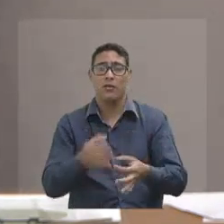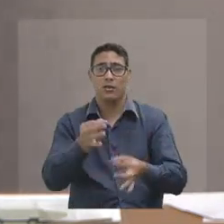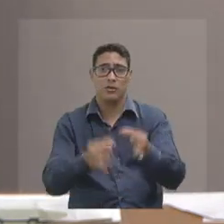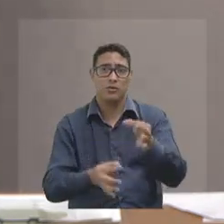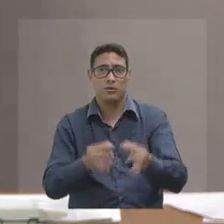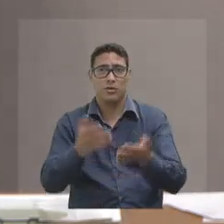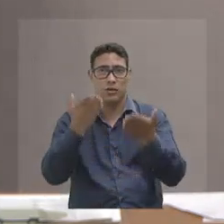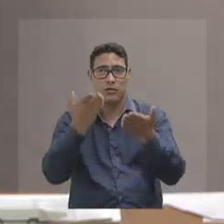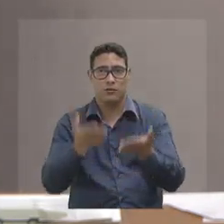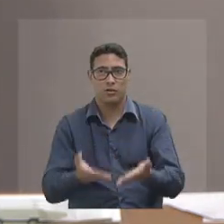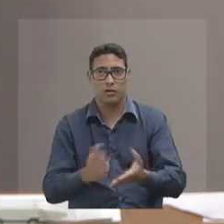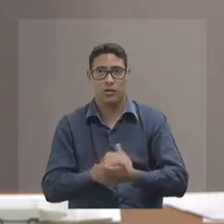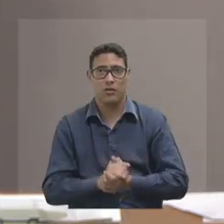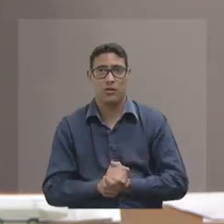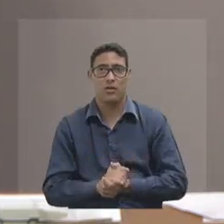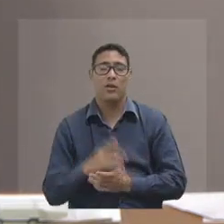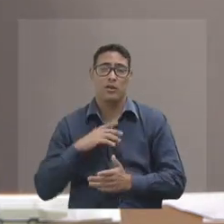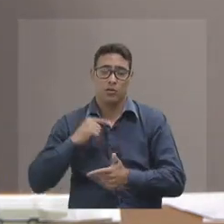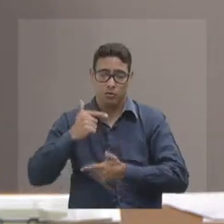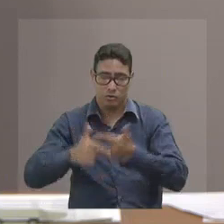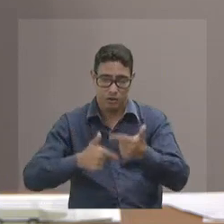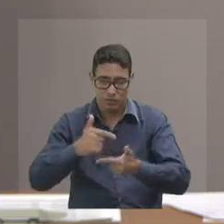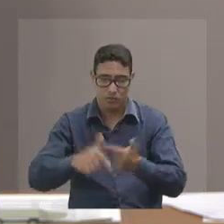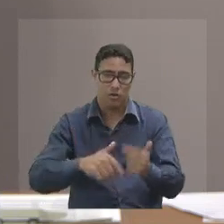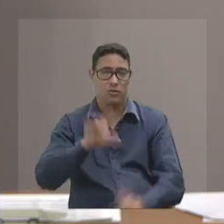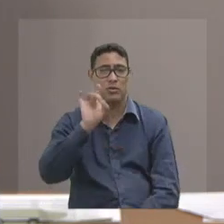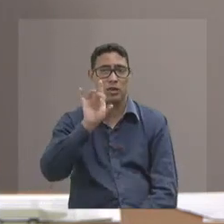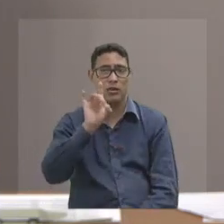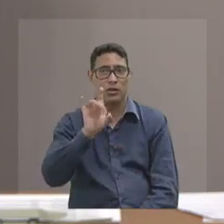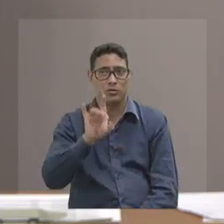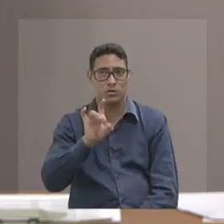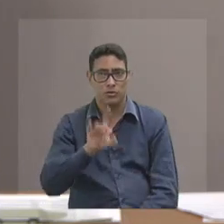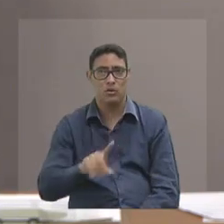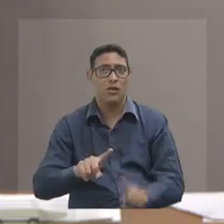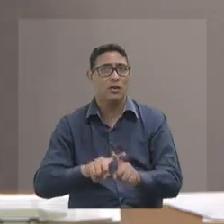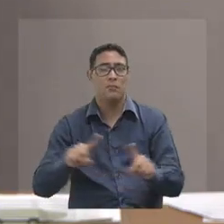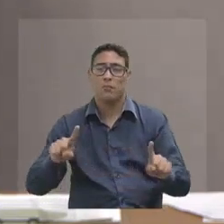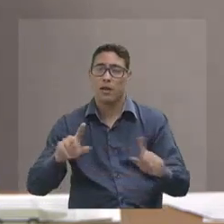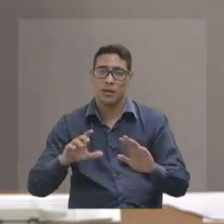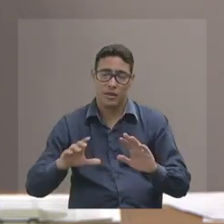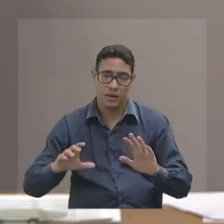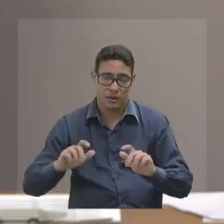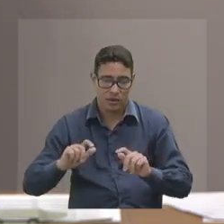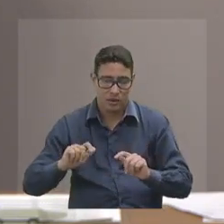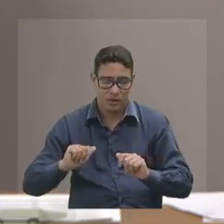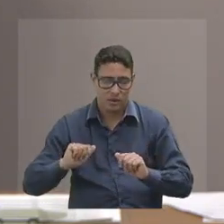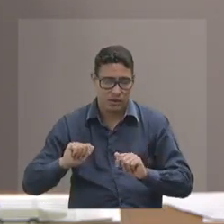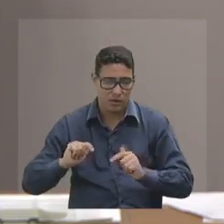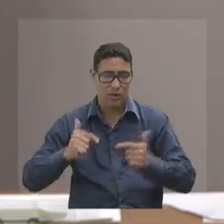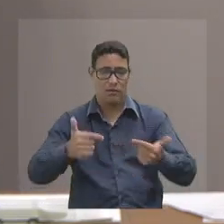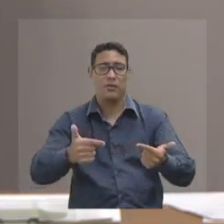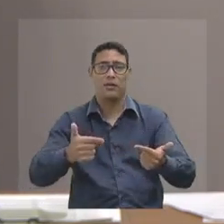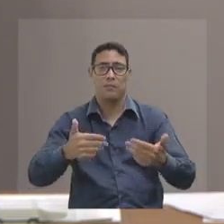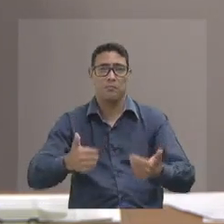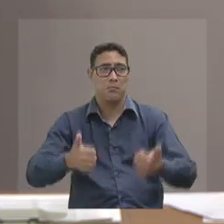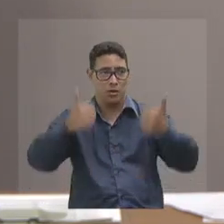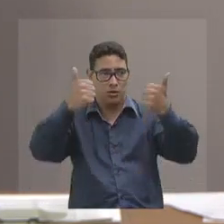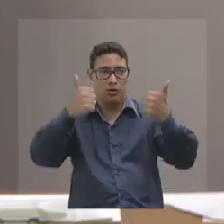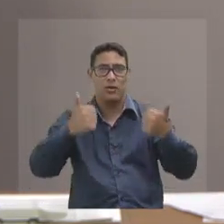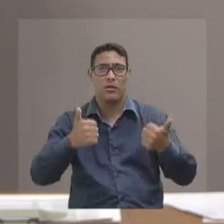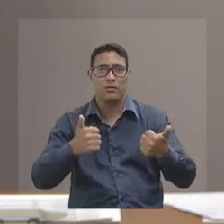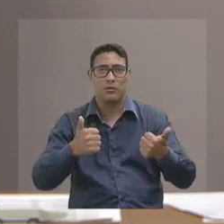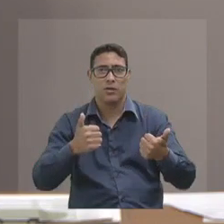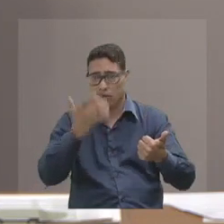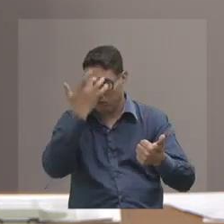Defender não só o trabalho de cada um de vocês mas defender melhorias melhorias porque não é fácil Aonde vocês